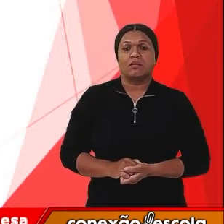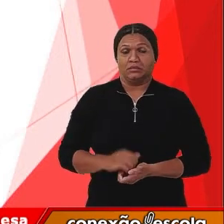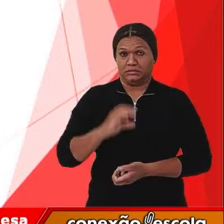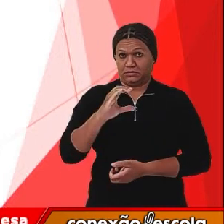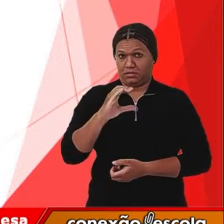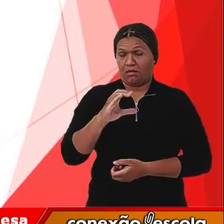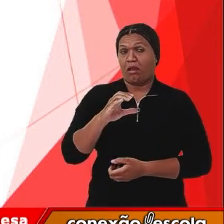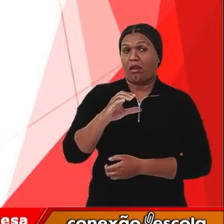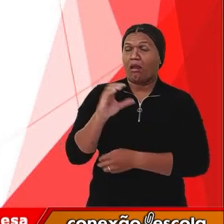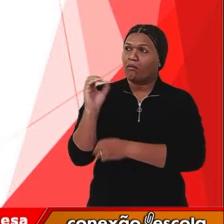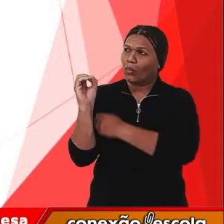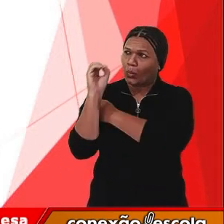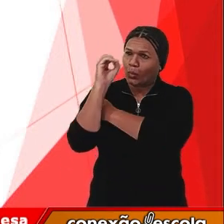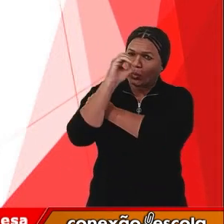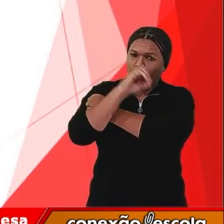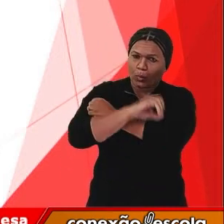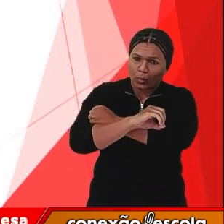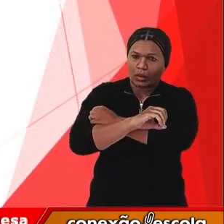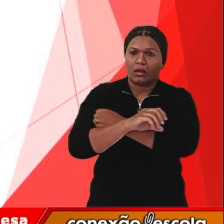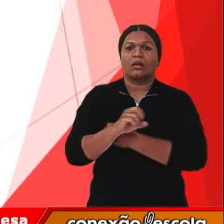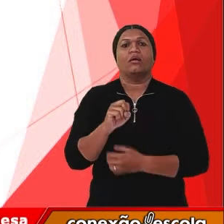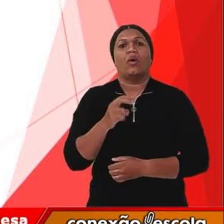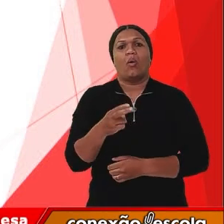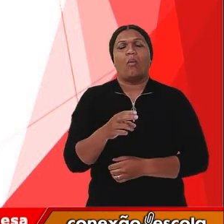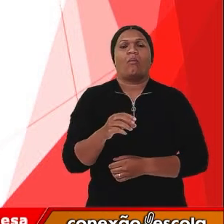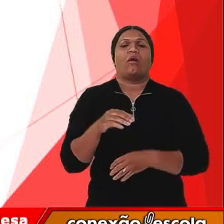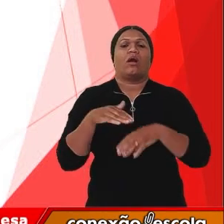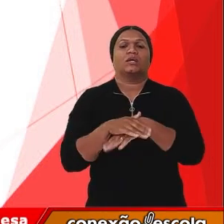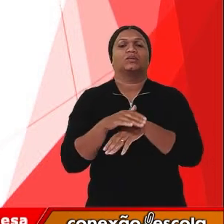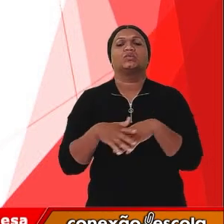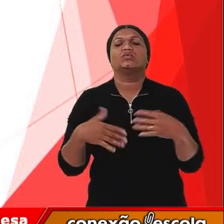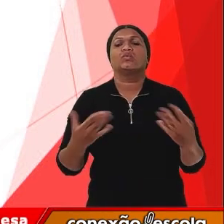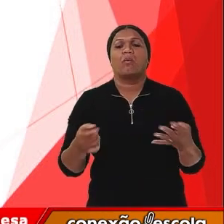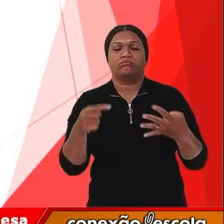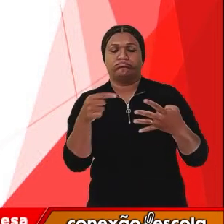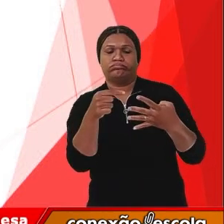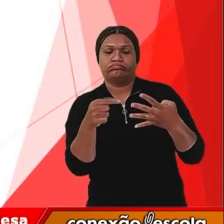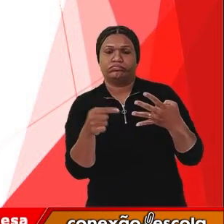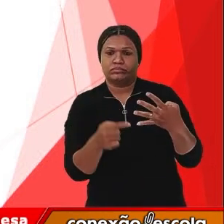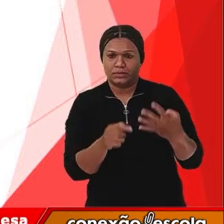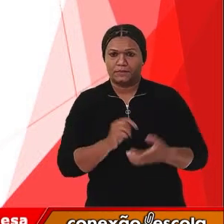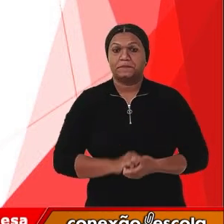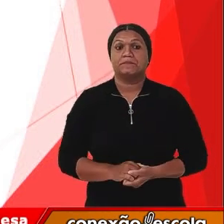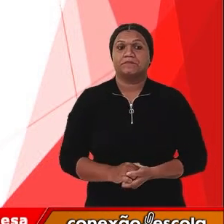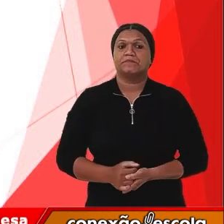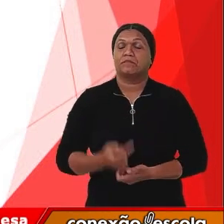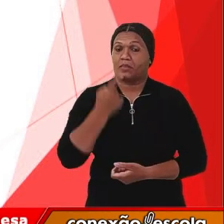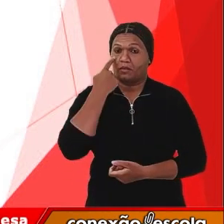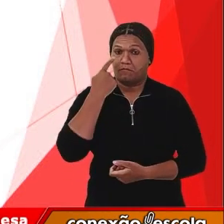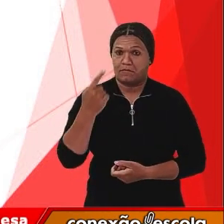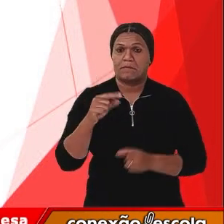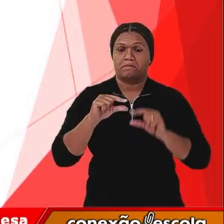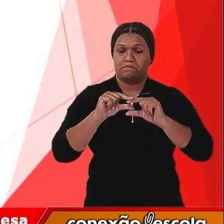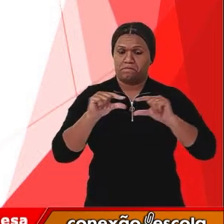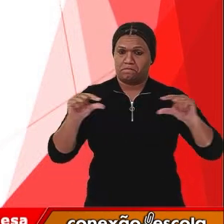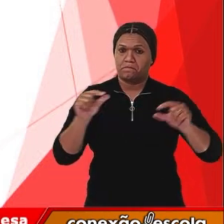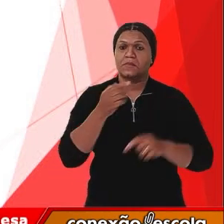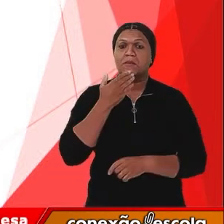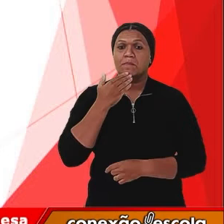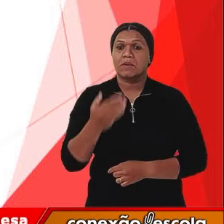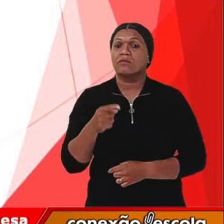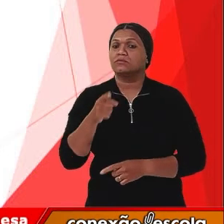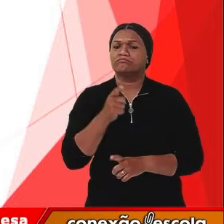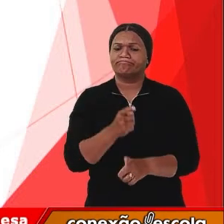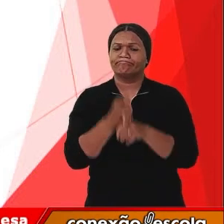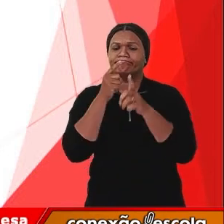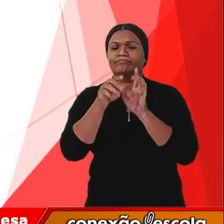tardinha ou de à noite e observe então o enunciado pede para você localizar